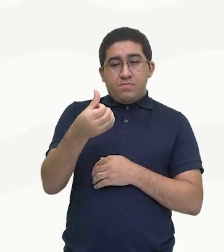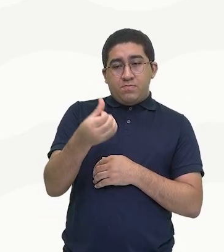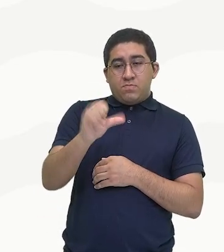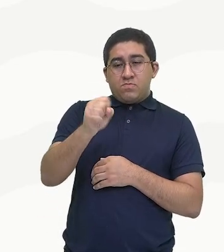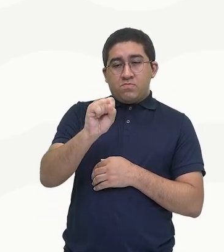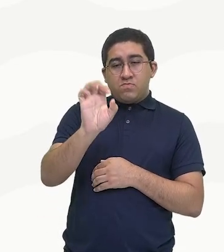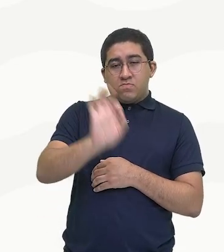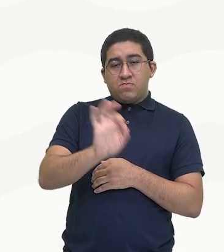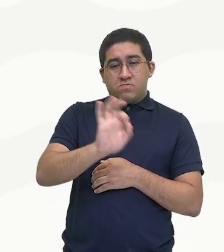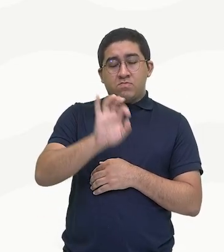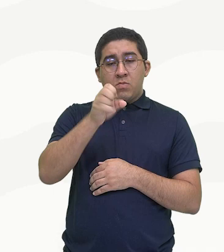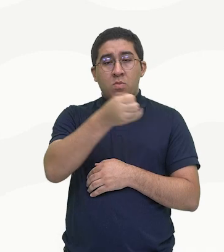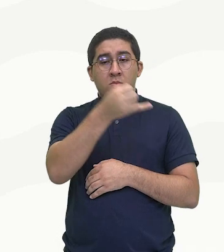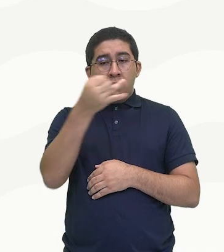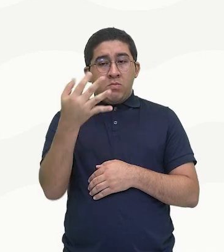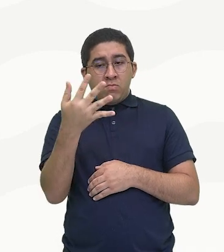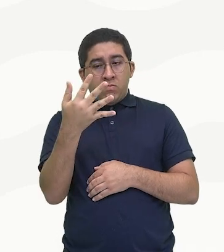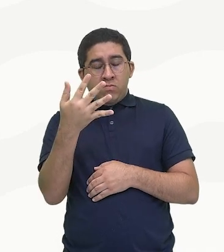68%, vai ser de